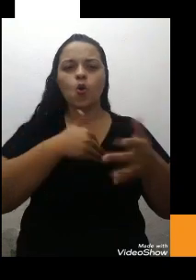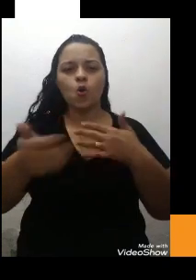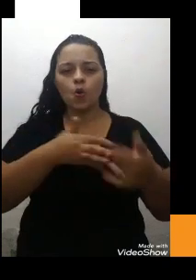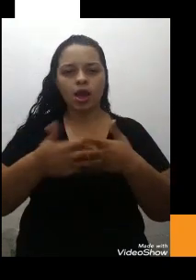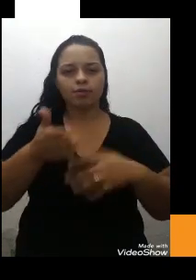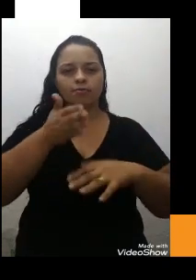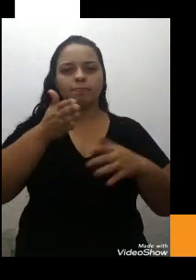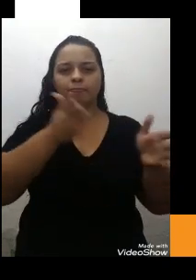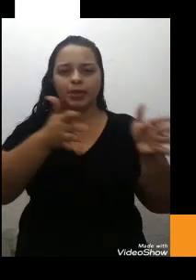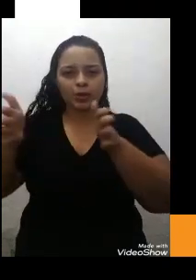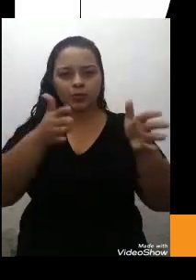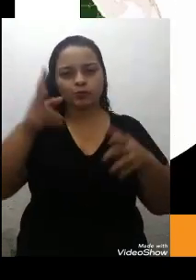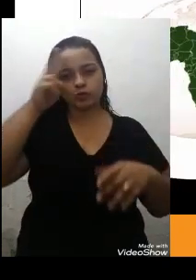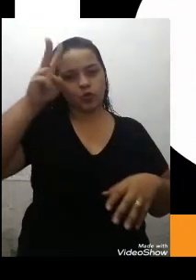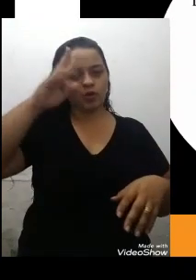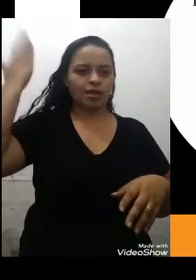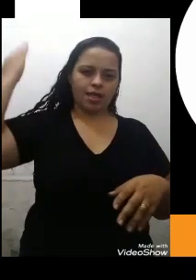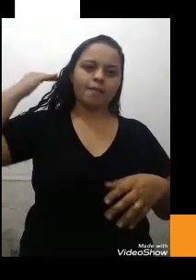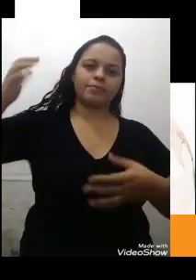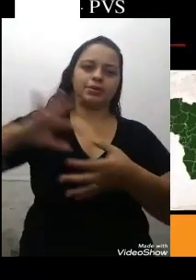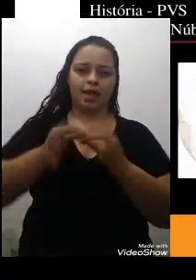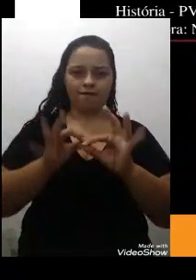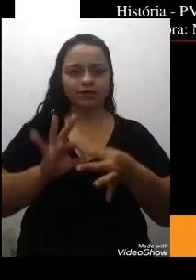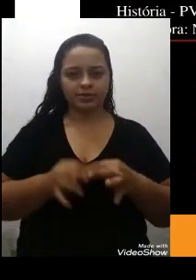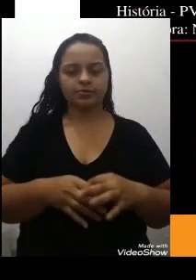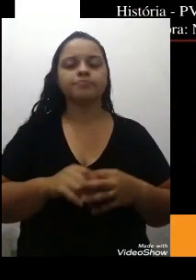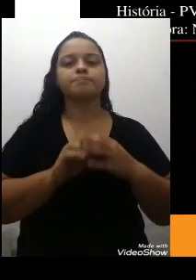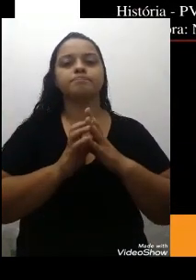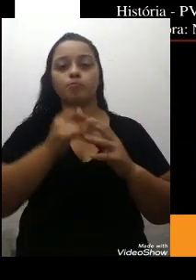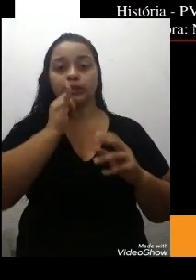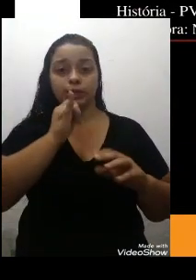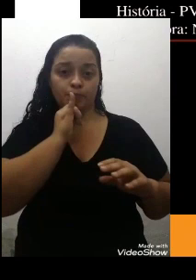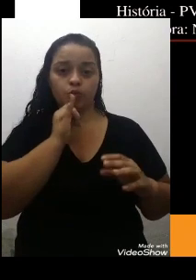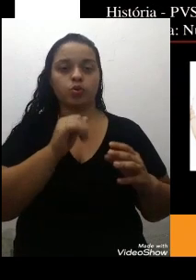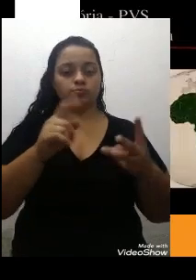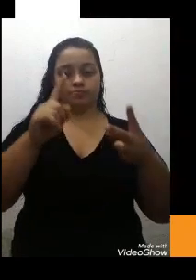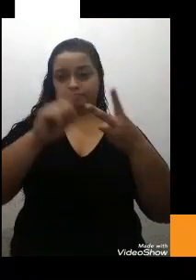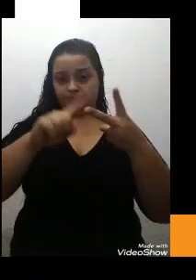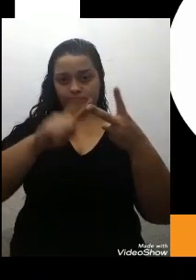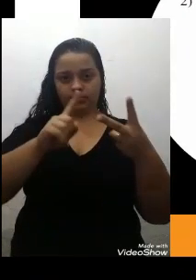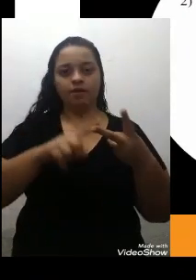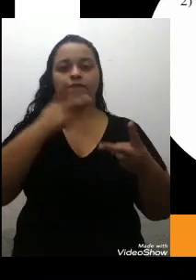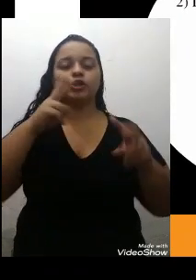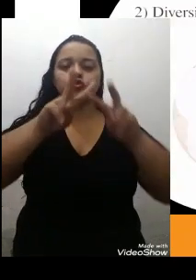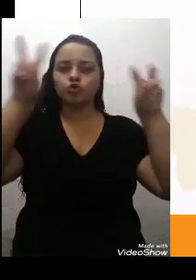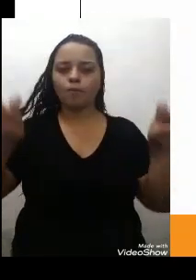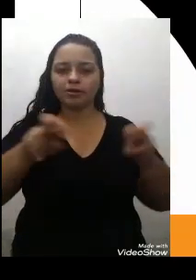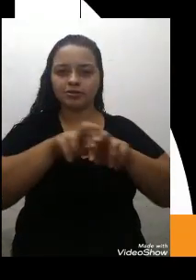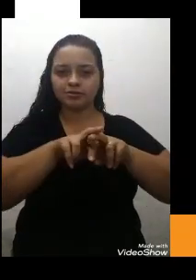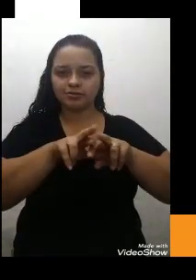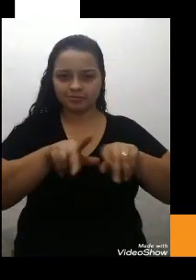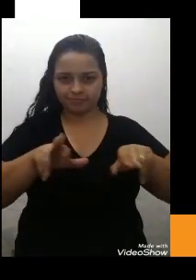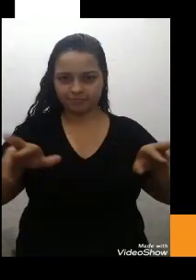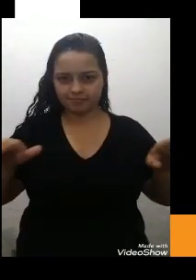continente africano. Por exemplo, o item 2, que fala sobre diversidades, a gente